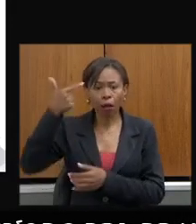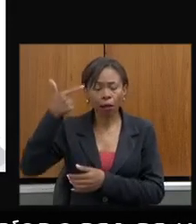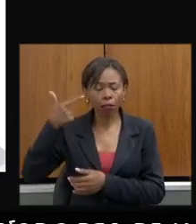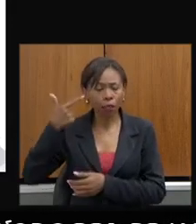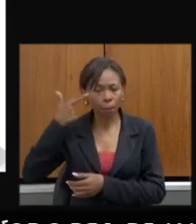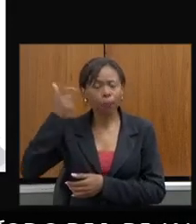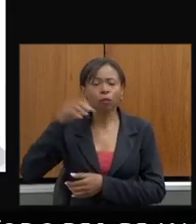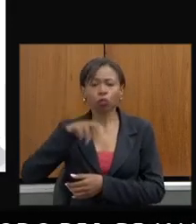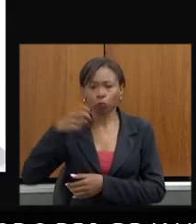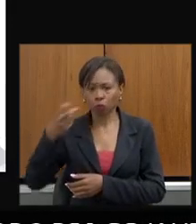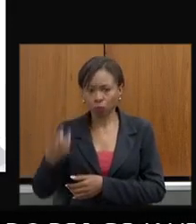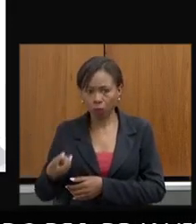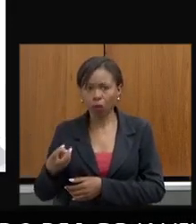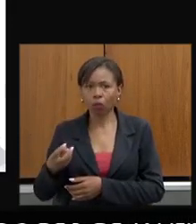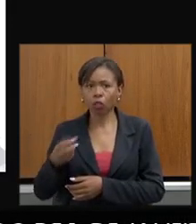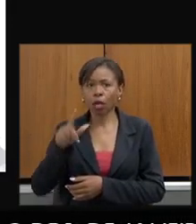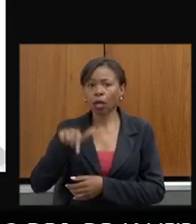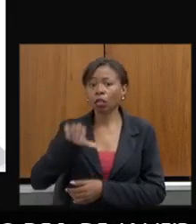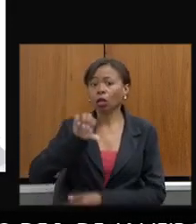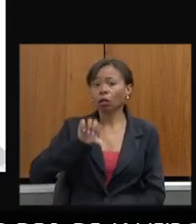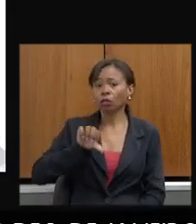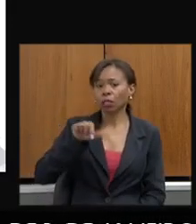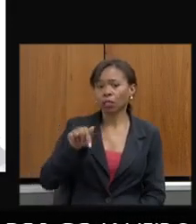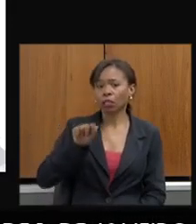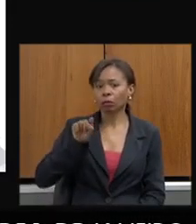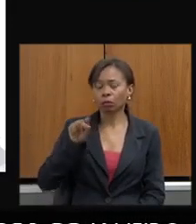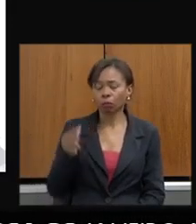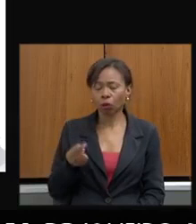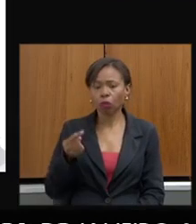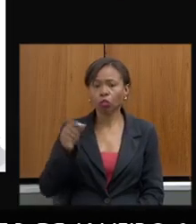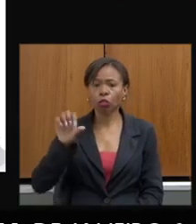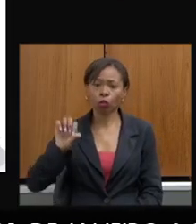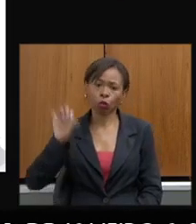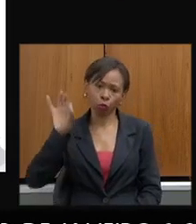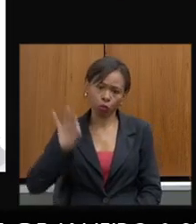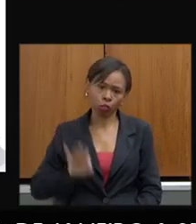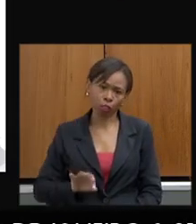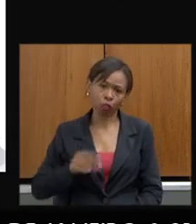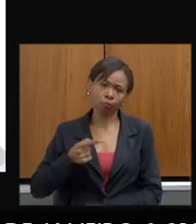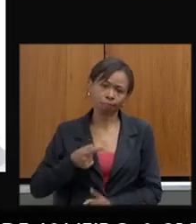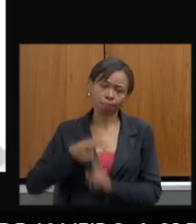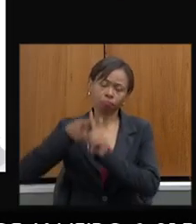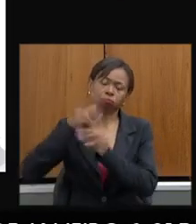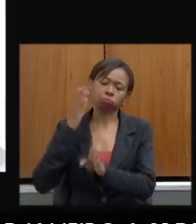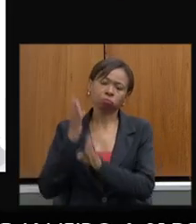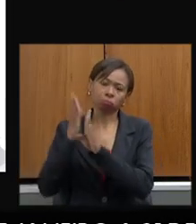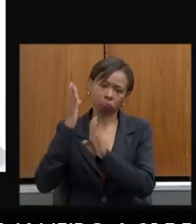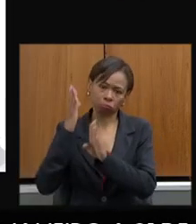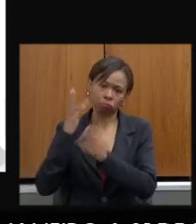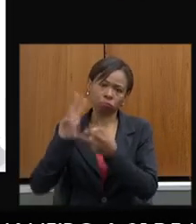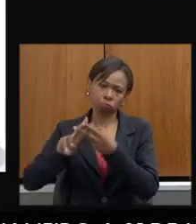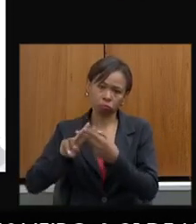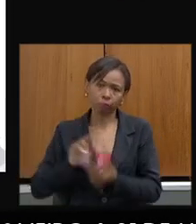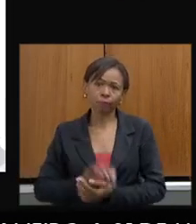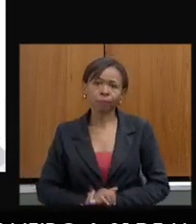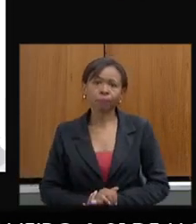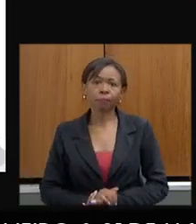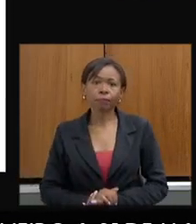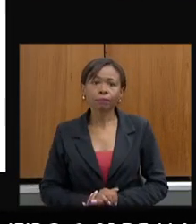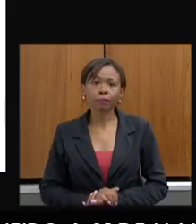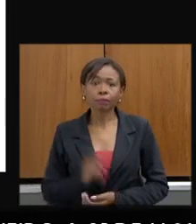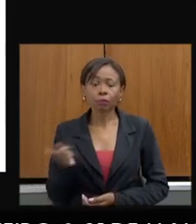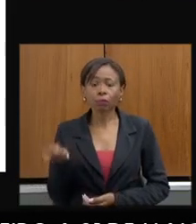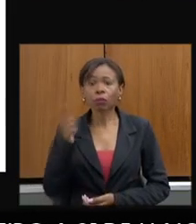97.9 por cento os procedimentos concluídos com ele se dá são número positivo pode passar